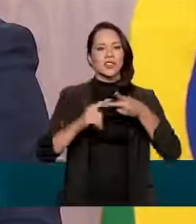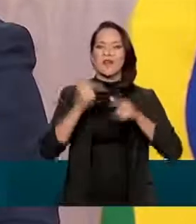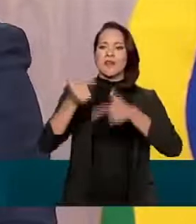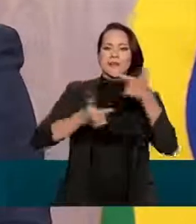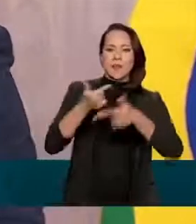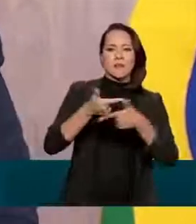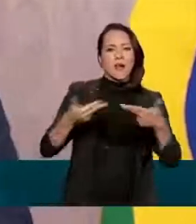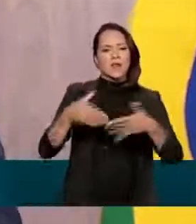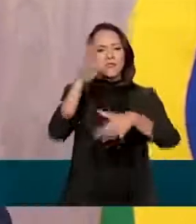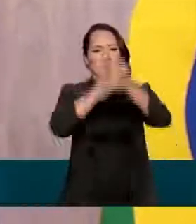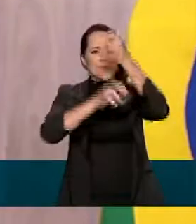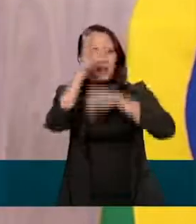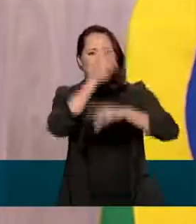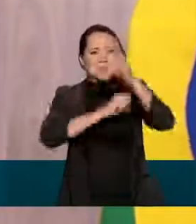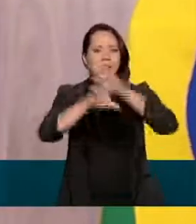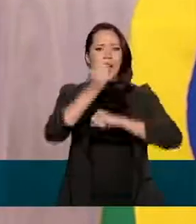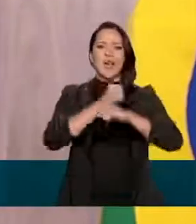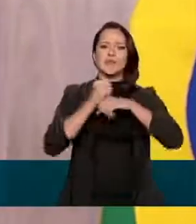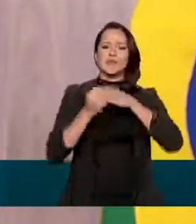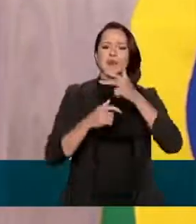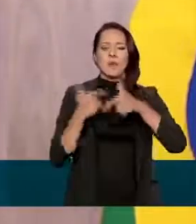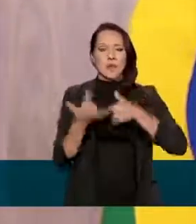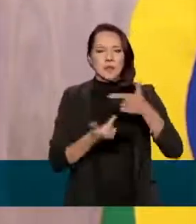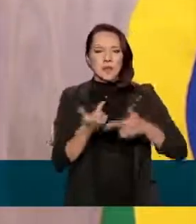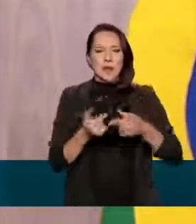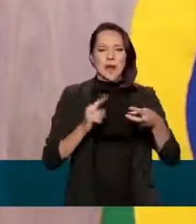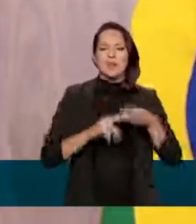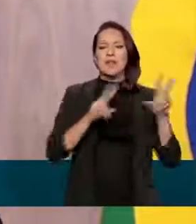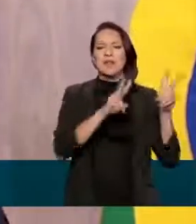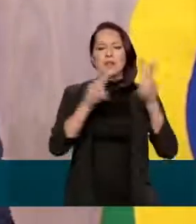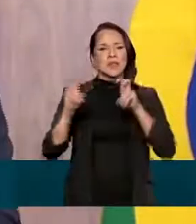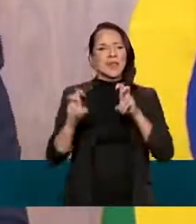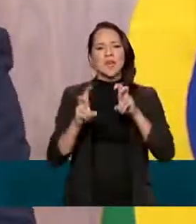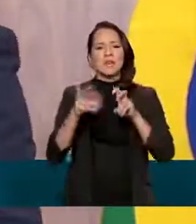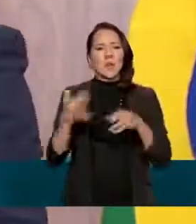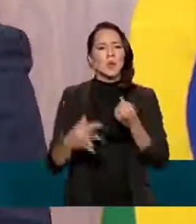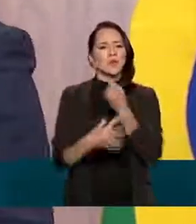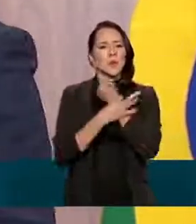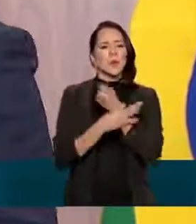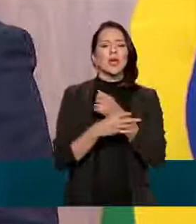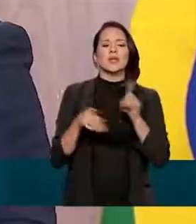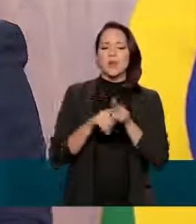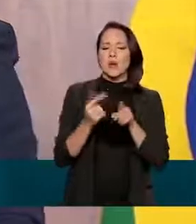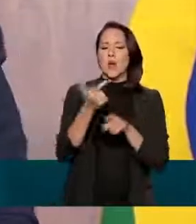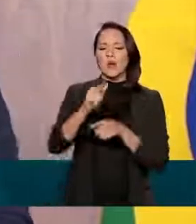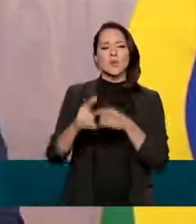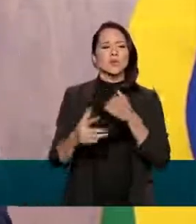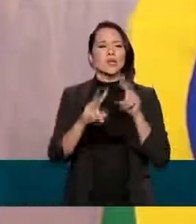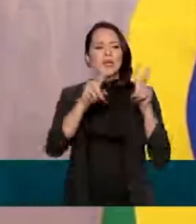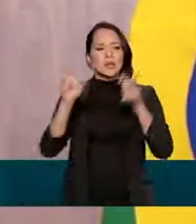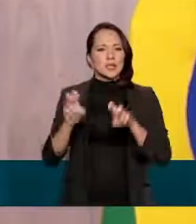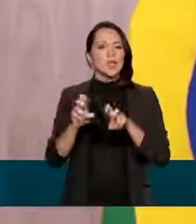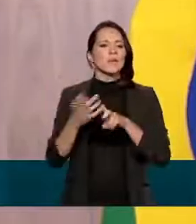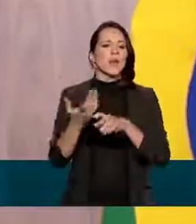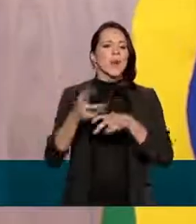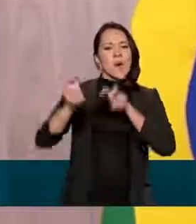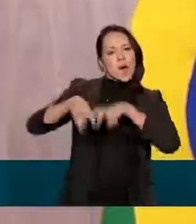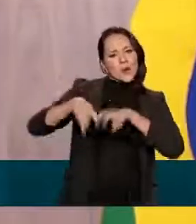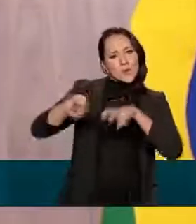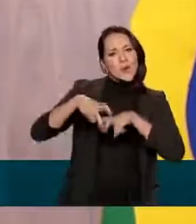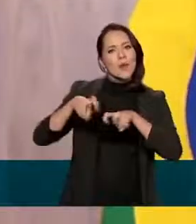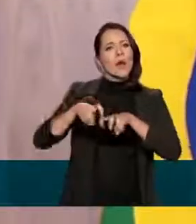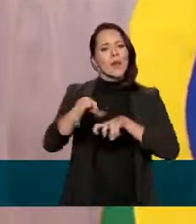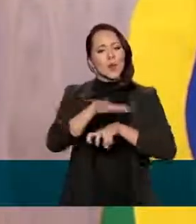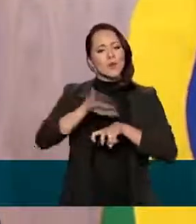serviços e aprendes a reparar em pneu tem uma relacionar os conhecer agropecuário e também Seguridade e